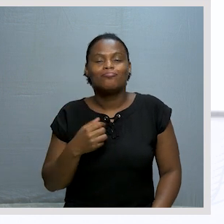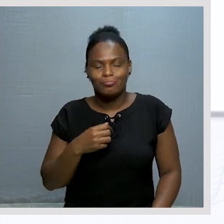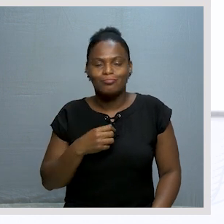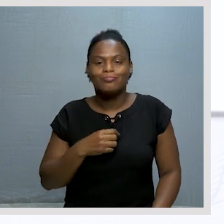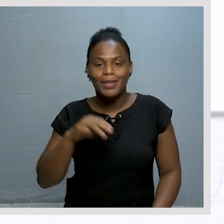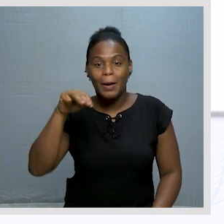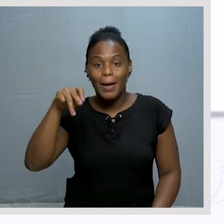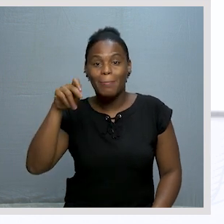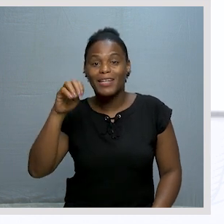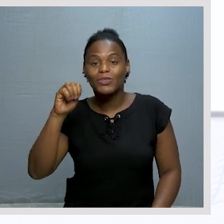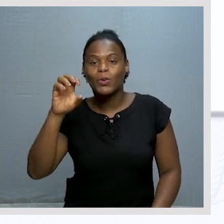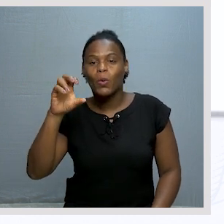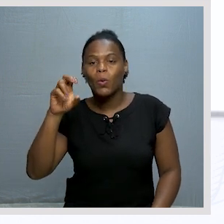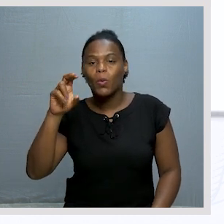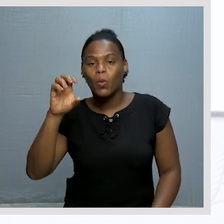Masculino.